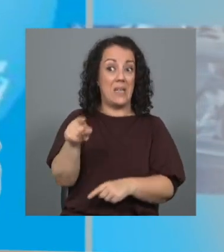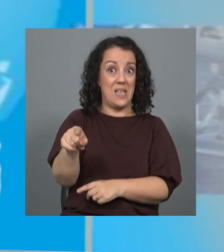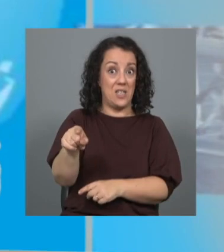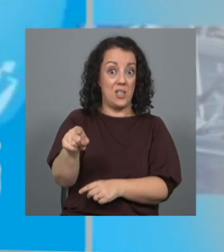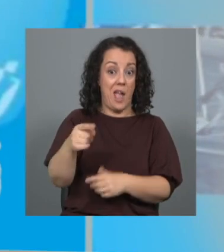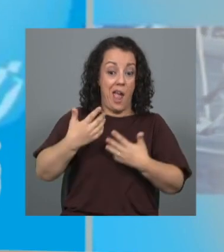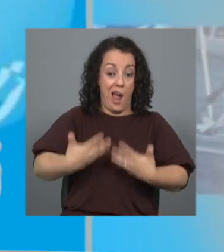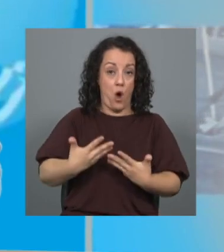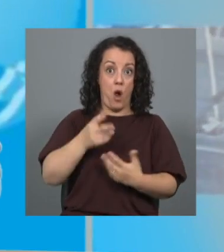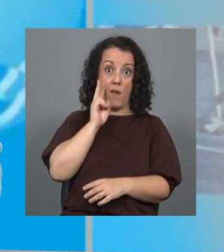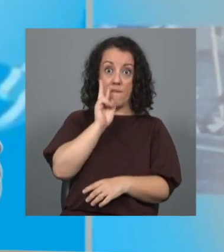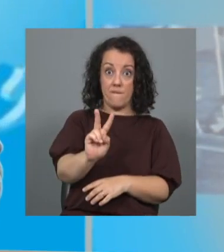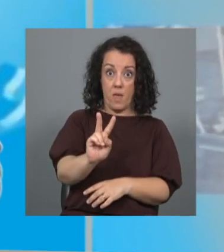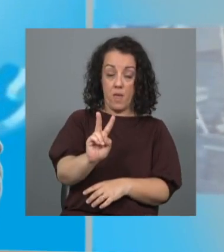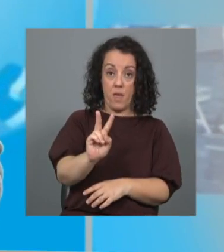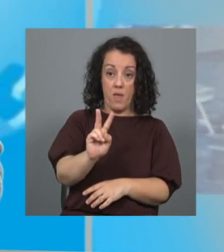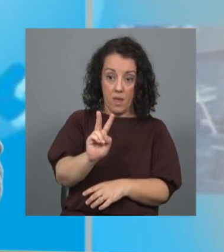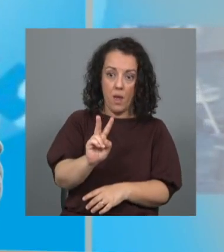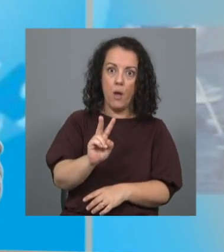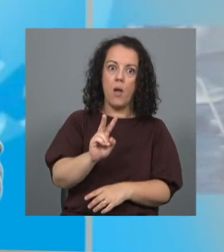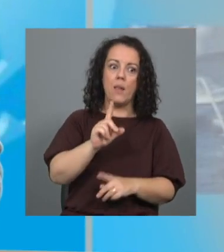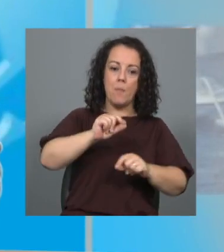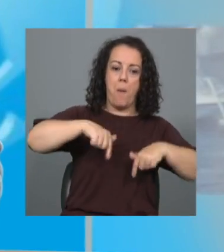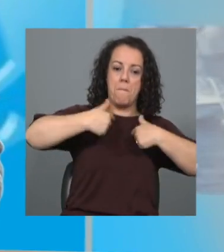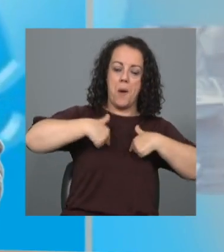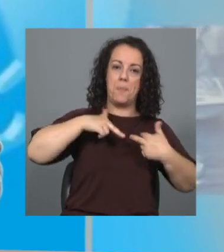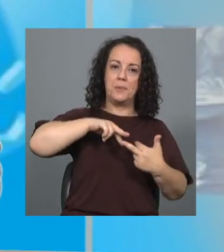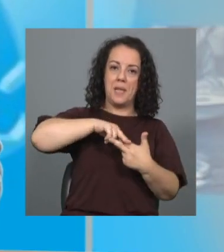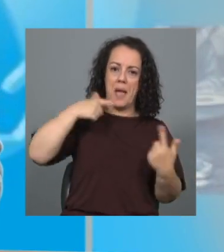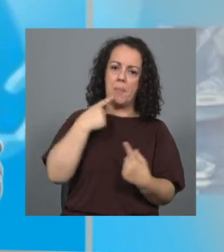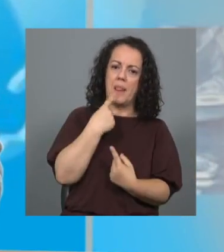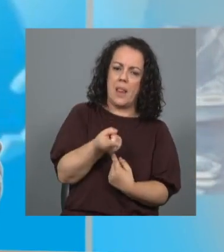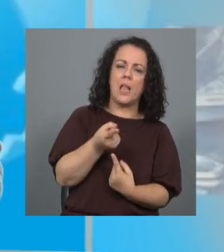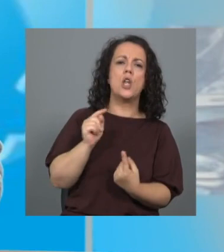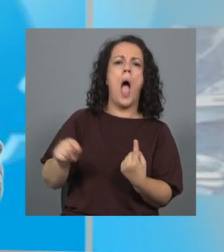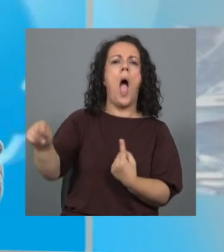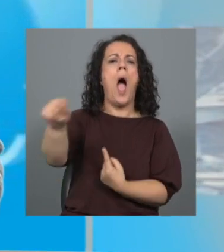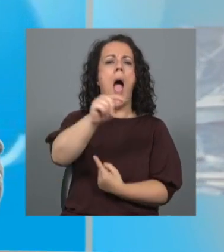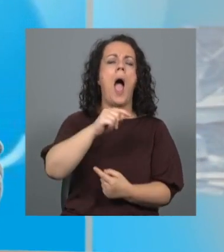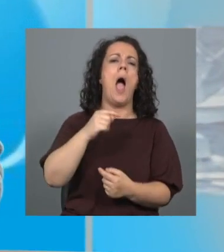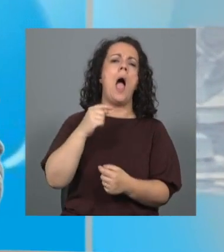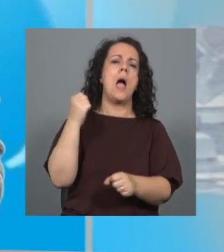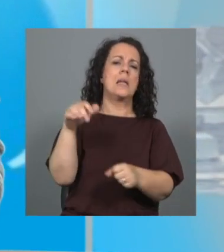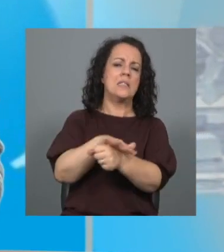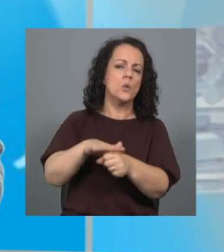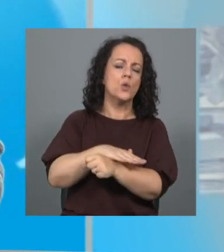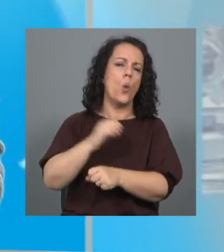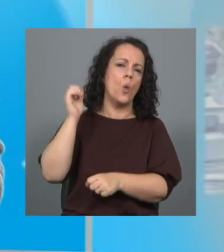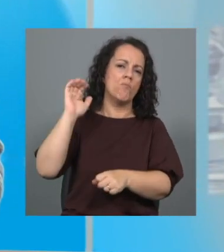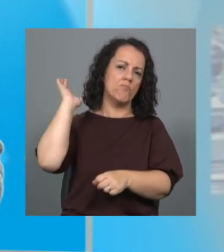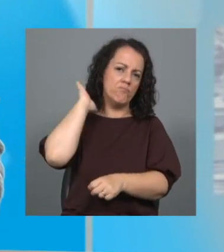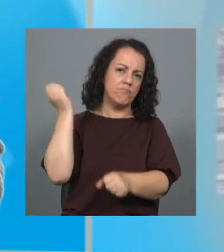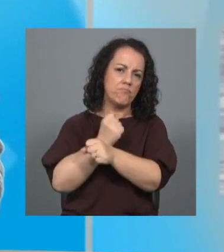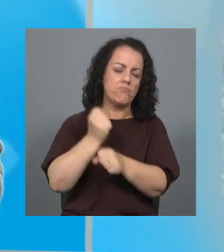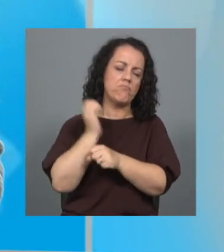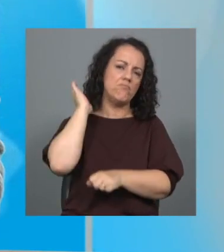agora estamos a assistir, que é os próprios autarcas virem dizer que há situações de trabalho escravo e de